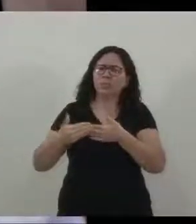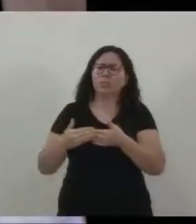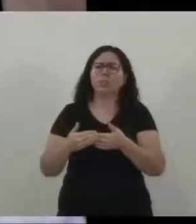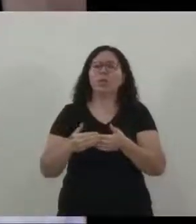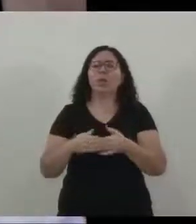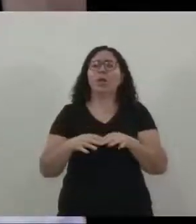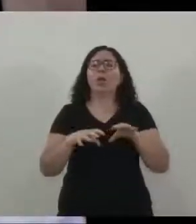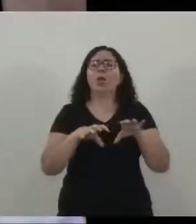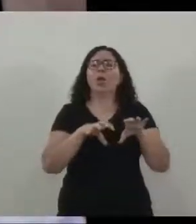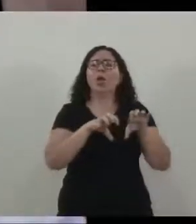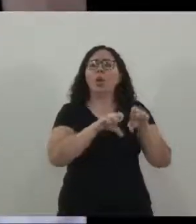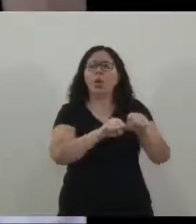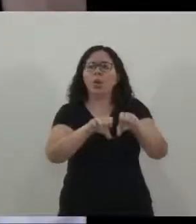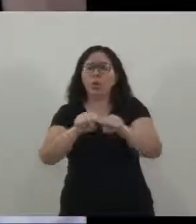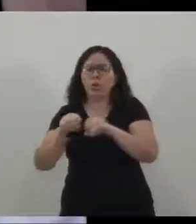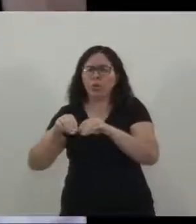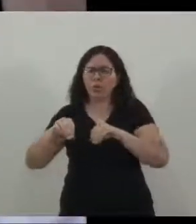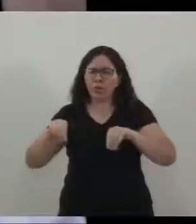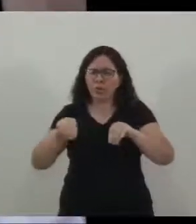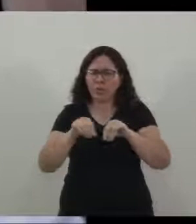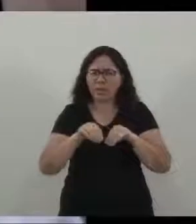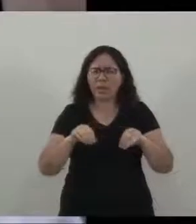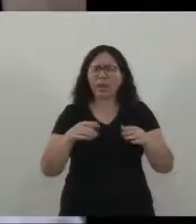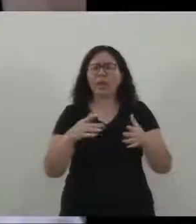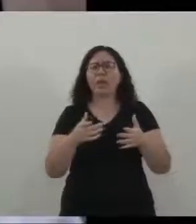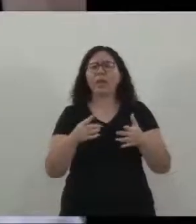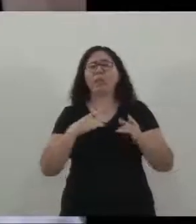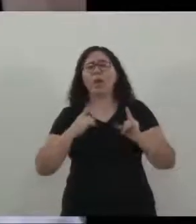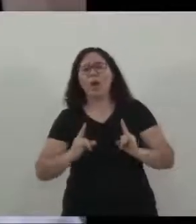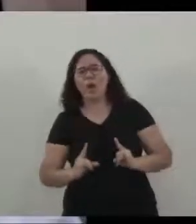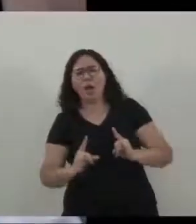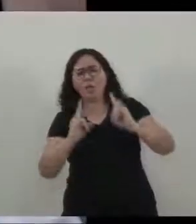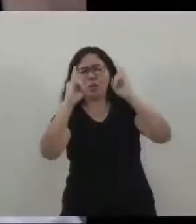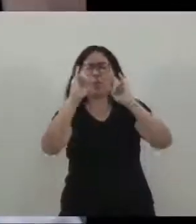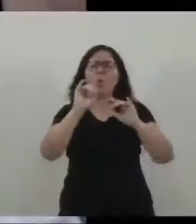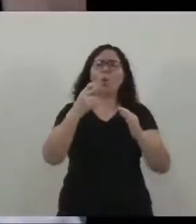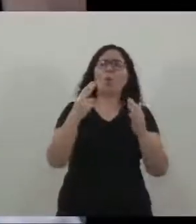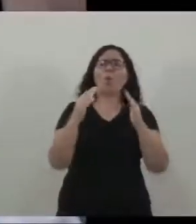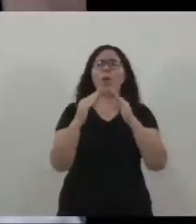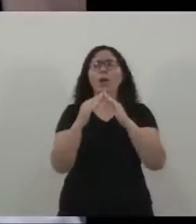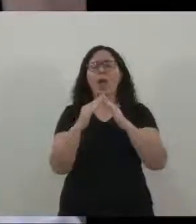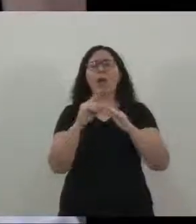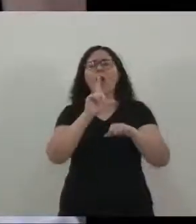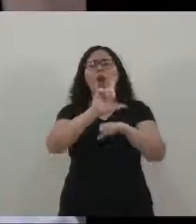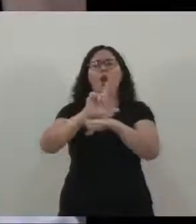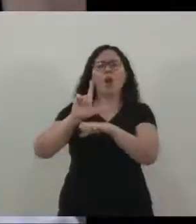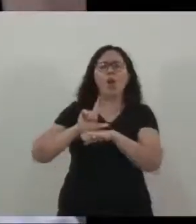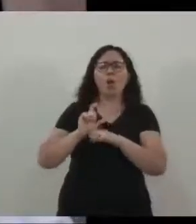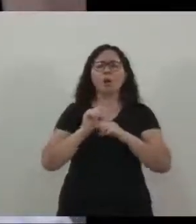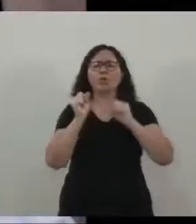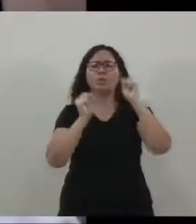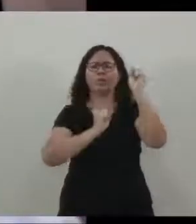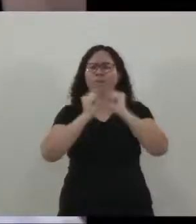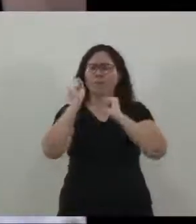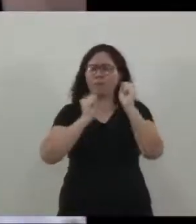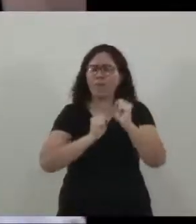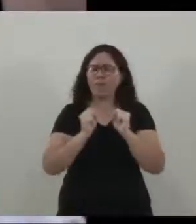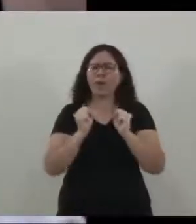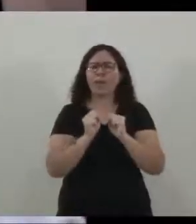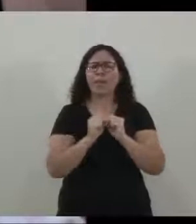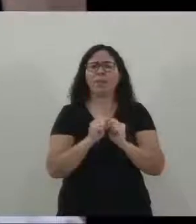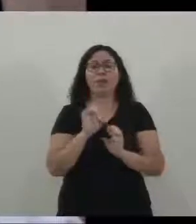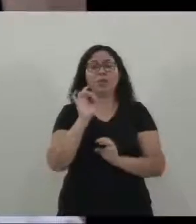dos loteamentos populares, dos empreendimentos verticais, horizontais, comerciais, industriais, portanto, não é somente